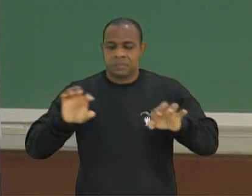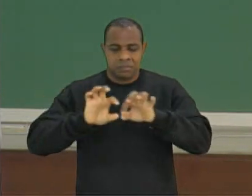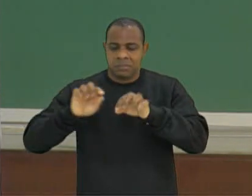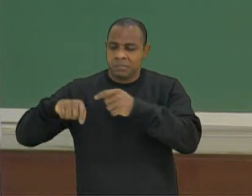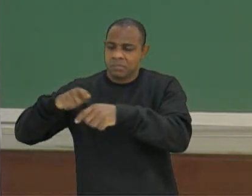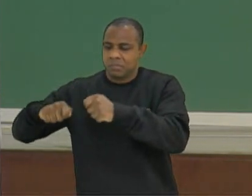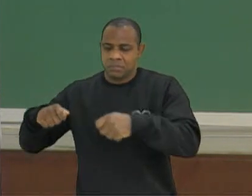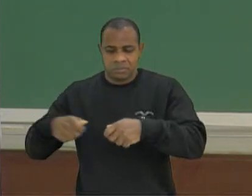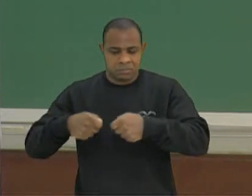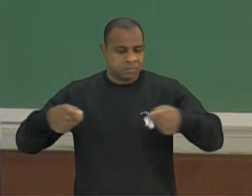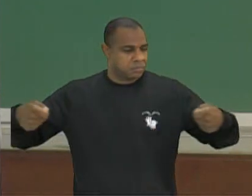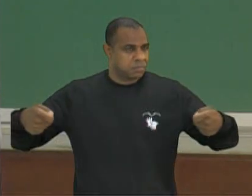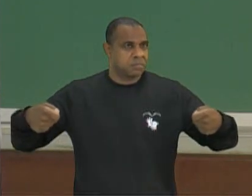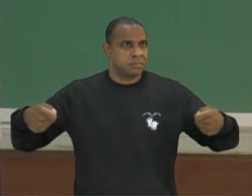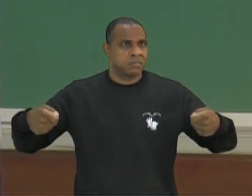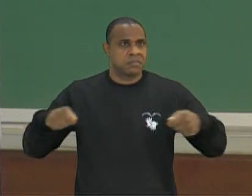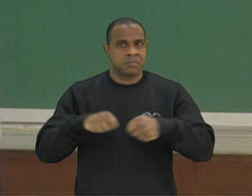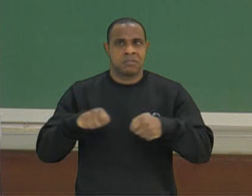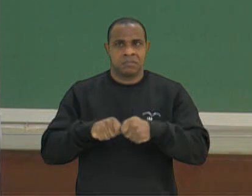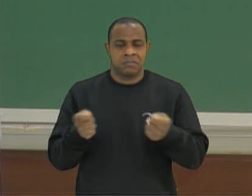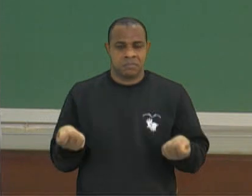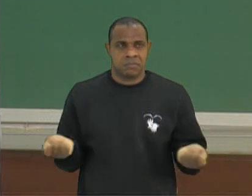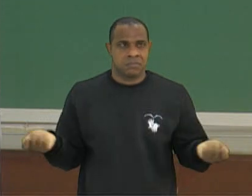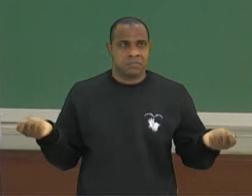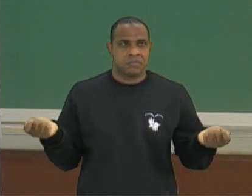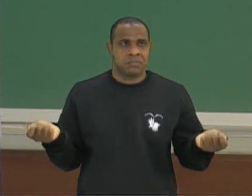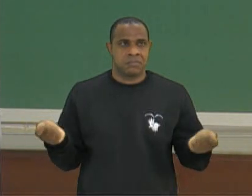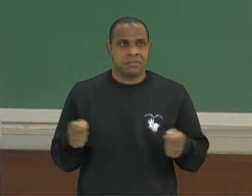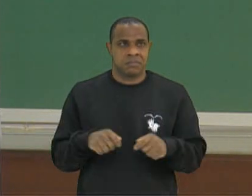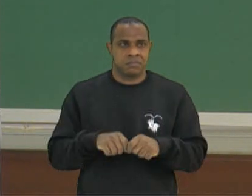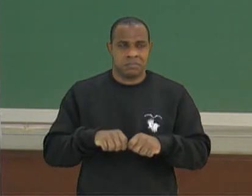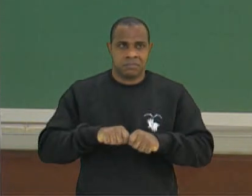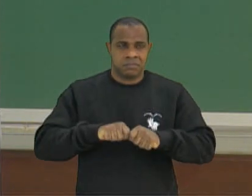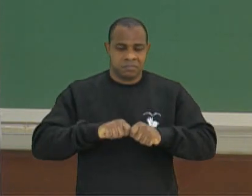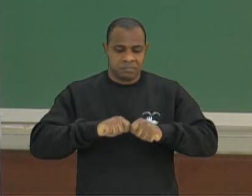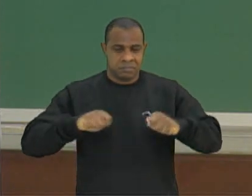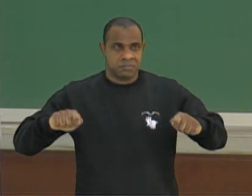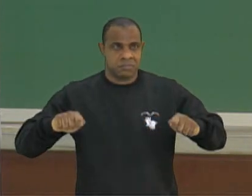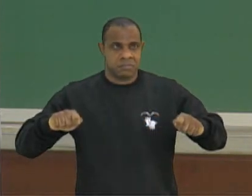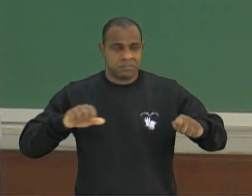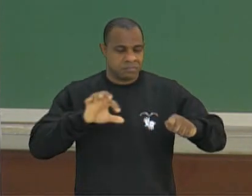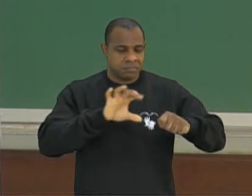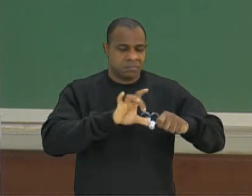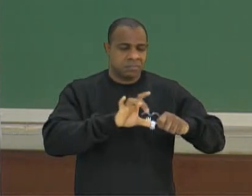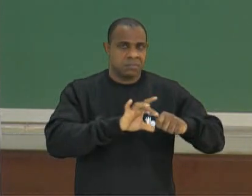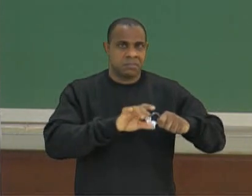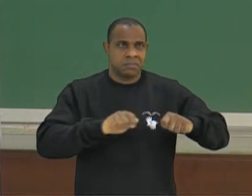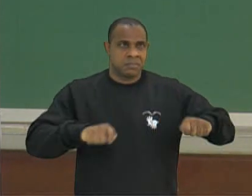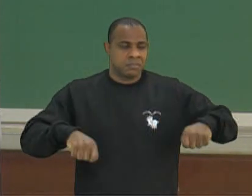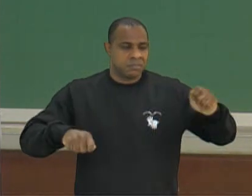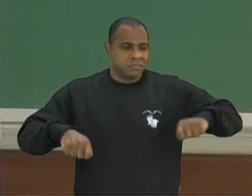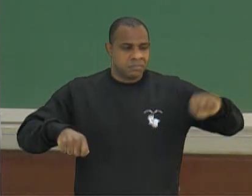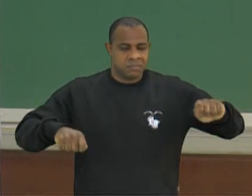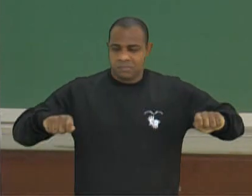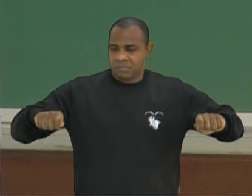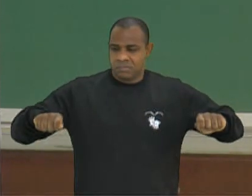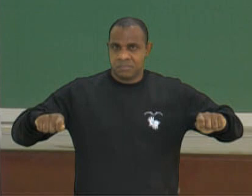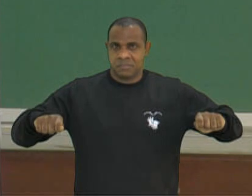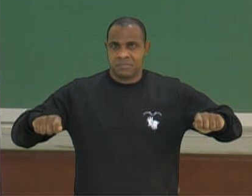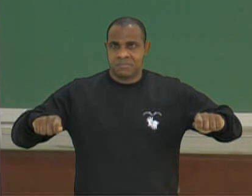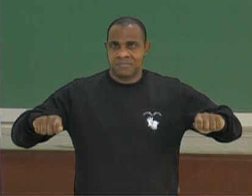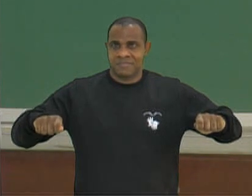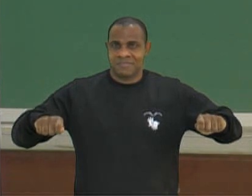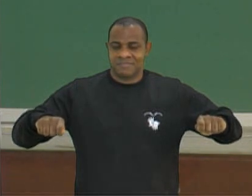você for fazer esse movimento na corda de nylon, você vai perceber que o barbante ele vai oscilar com uma liberdade um pouco